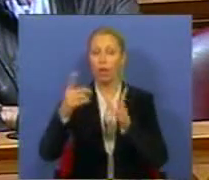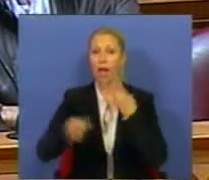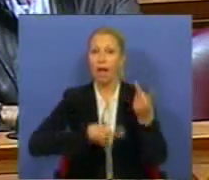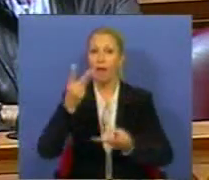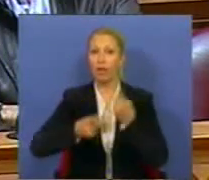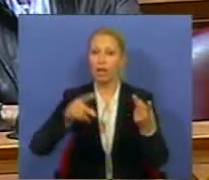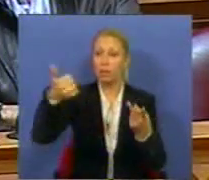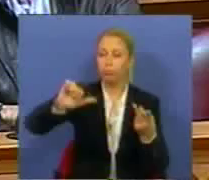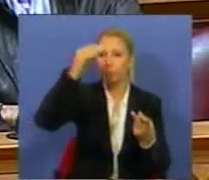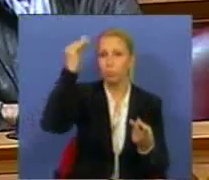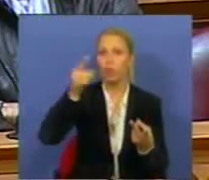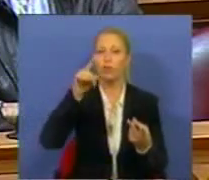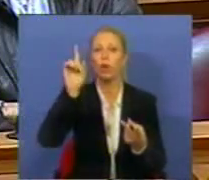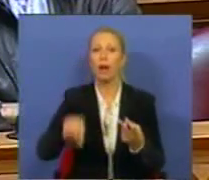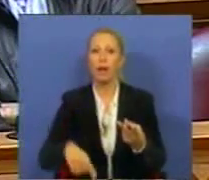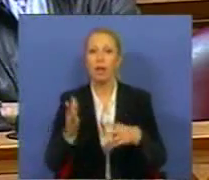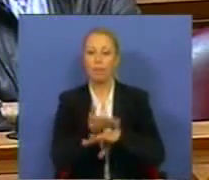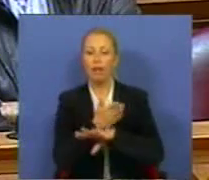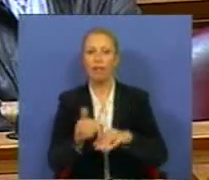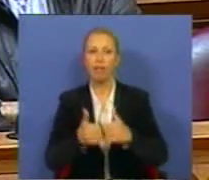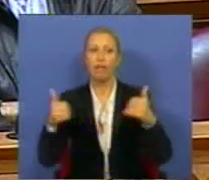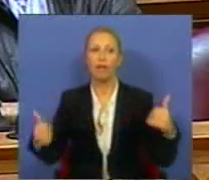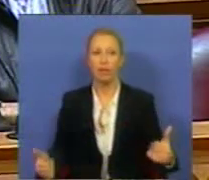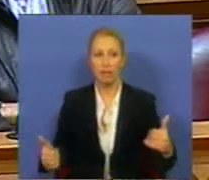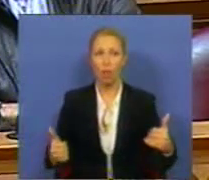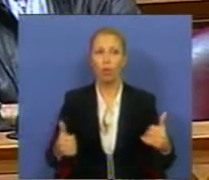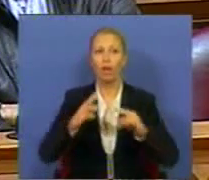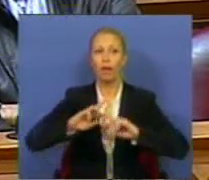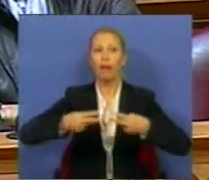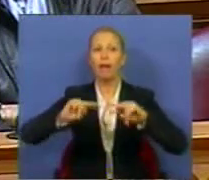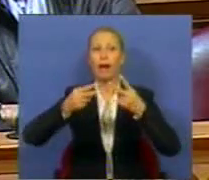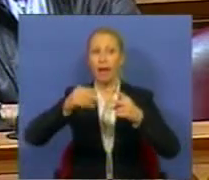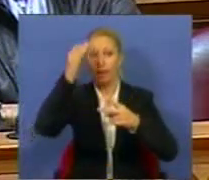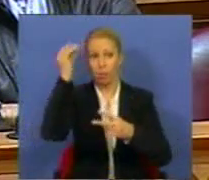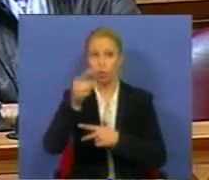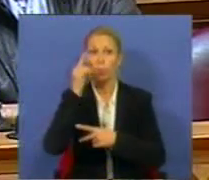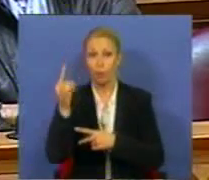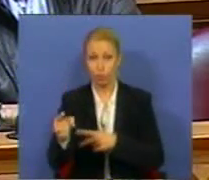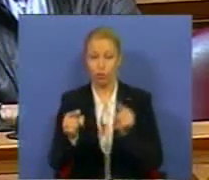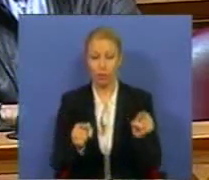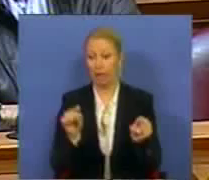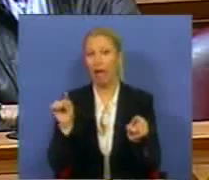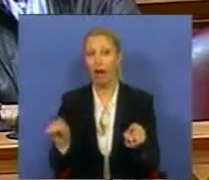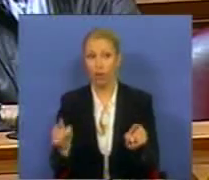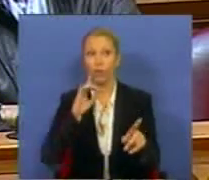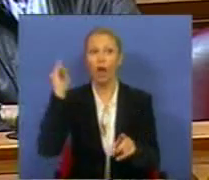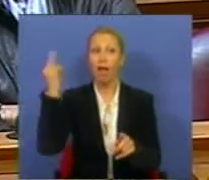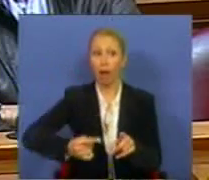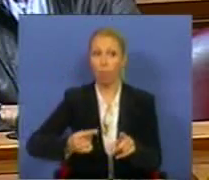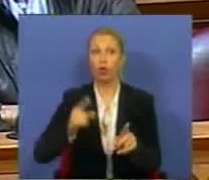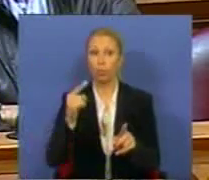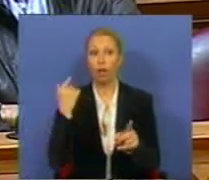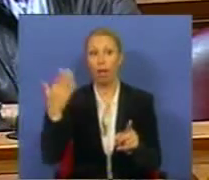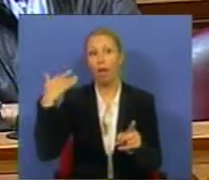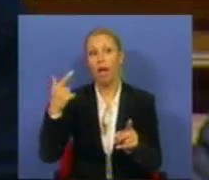docentes e sobre a divisão da carreira docente, modelo e divisão que foram impostos pela anterior tutela do Governo do Partido